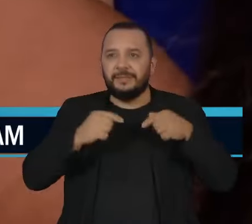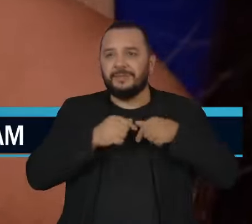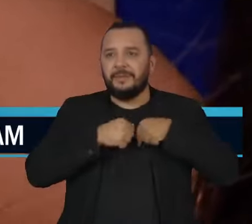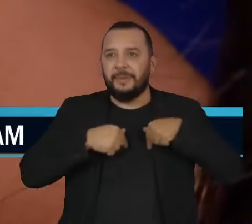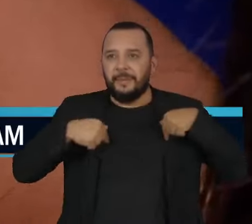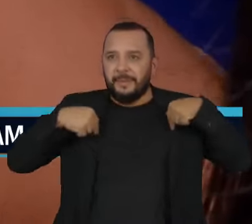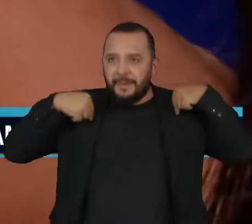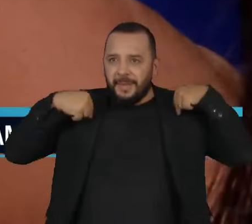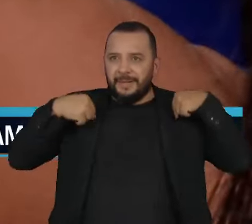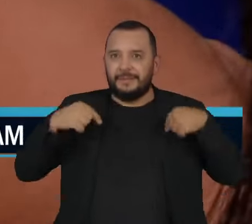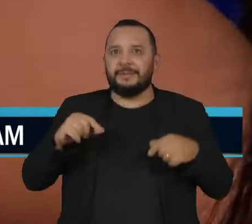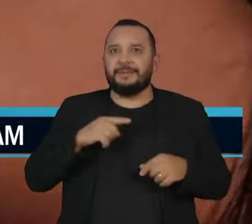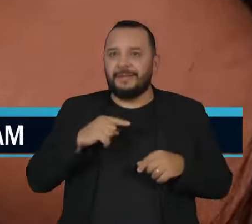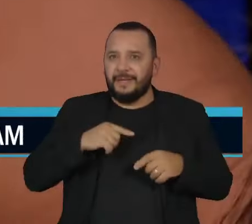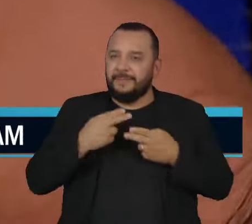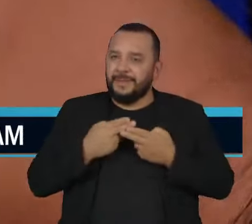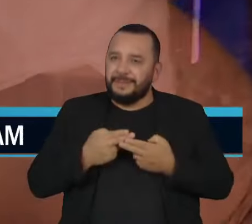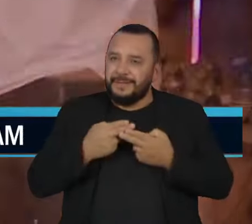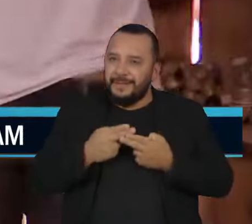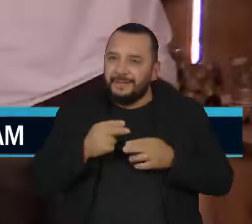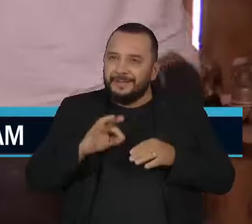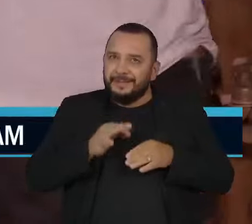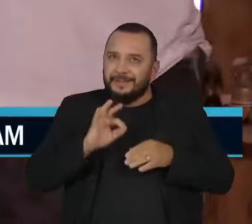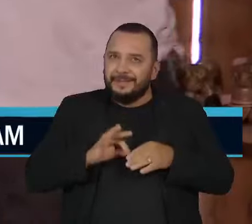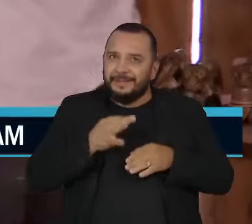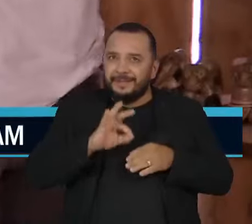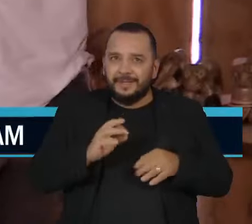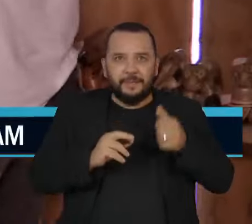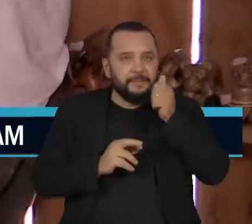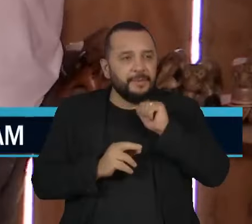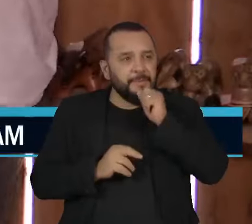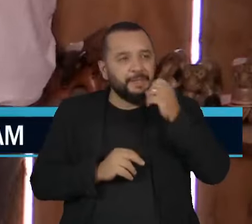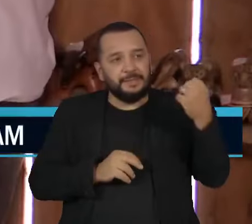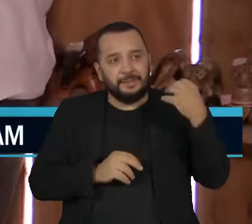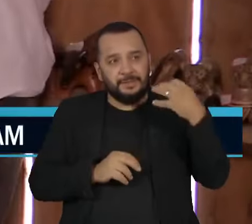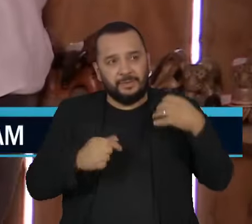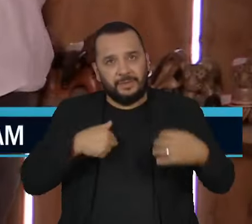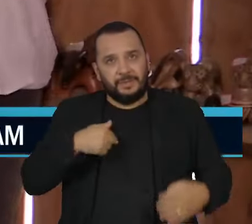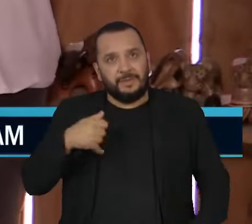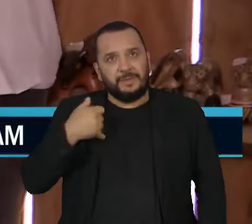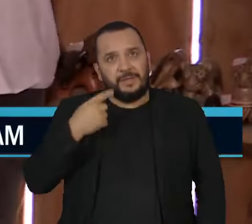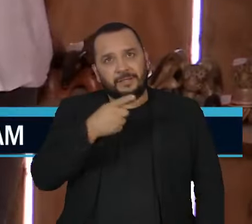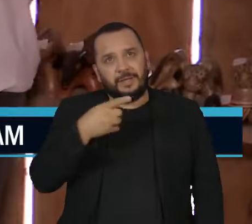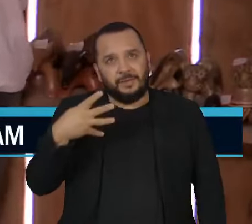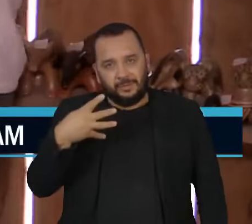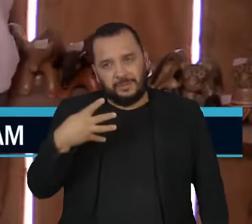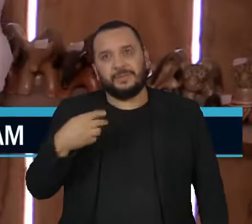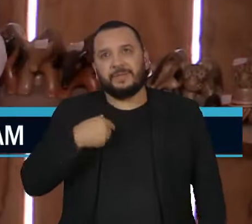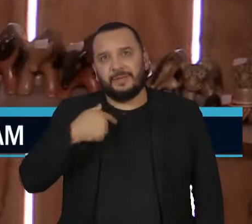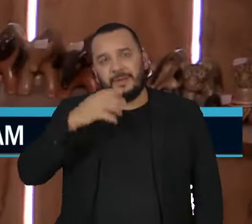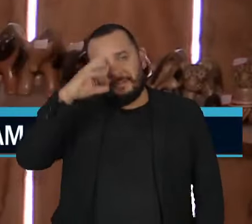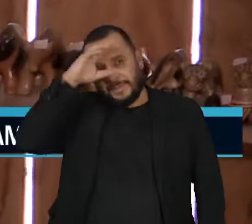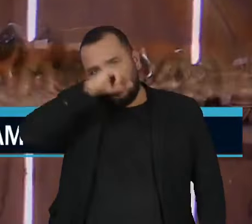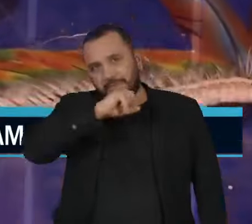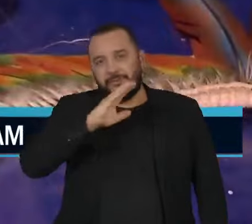miçangas e paciência. Aprendi com minha mãe, né? Desde 14 anos de idade, aí aprendi com